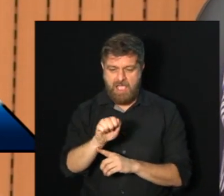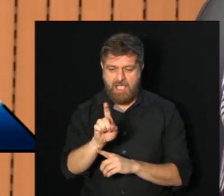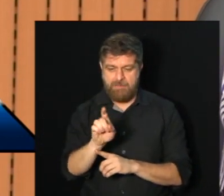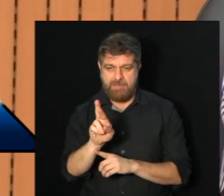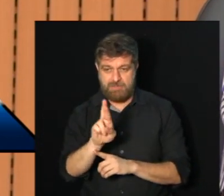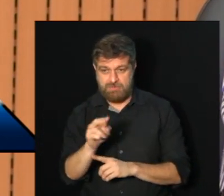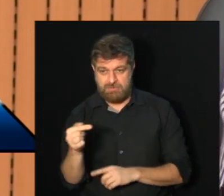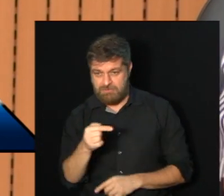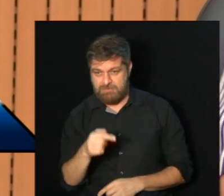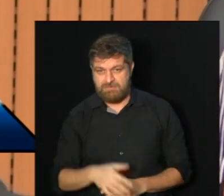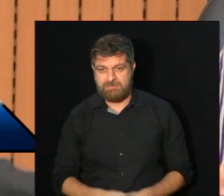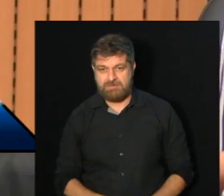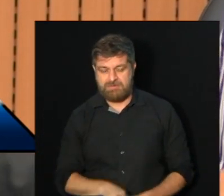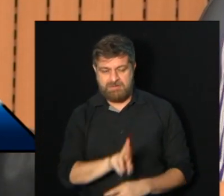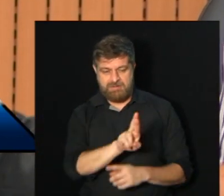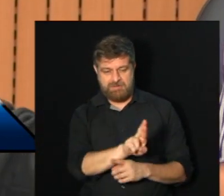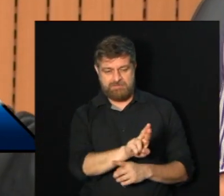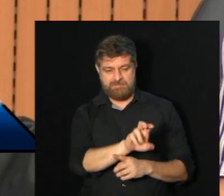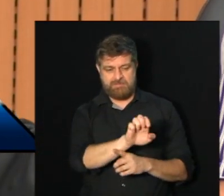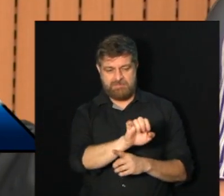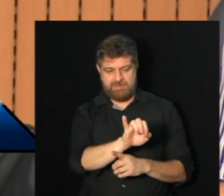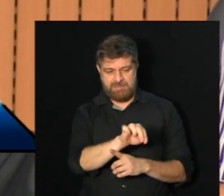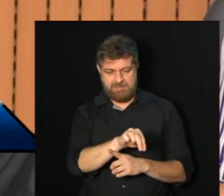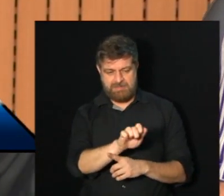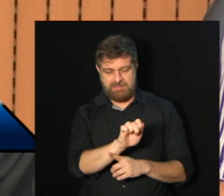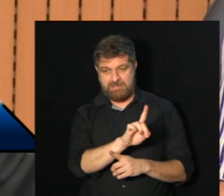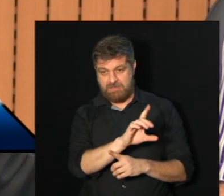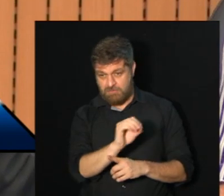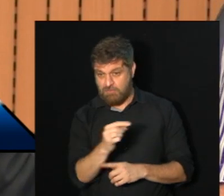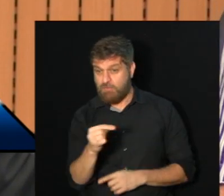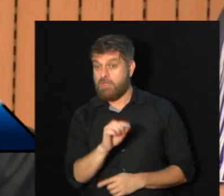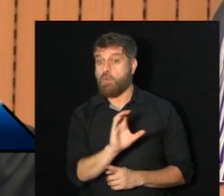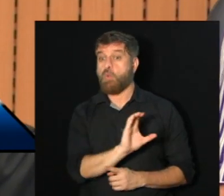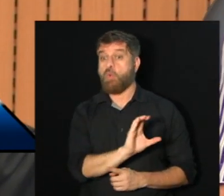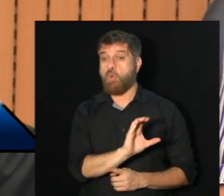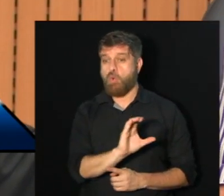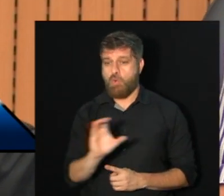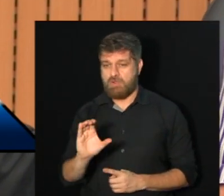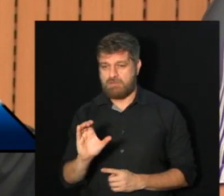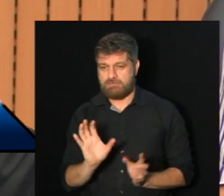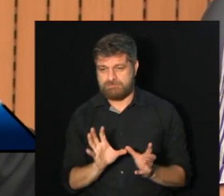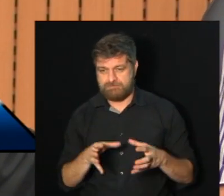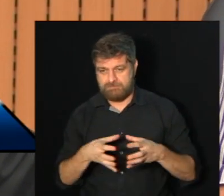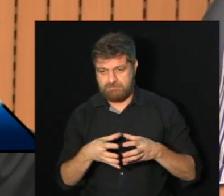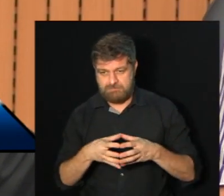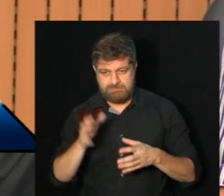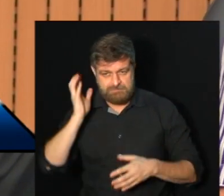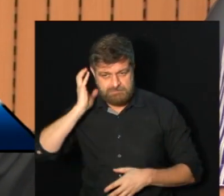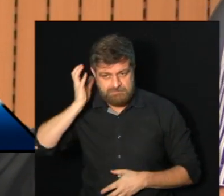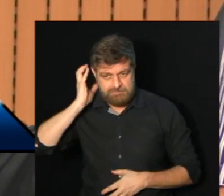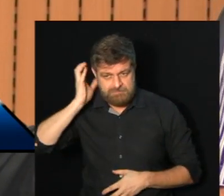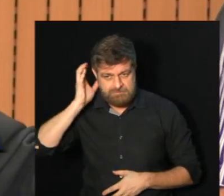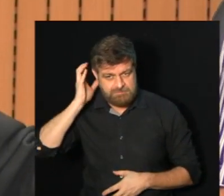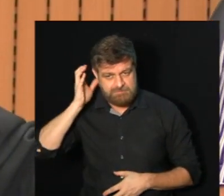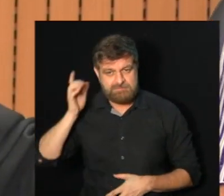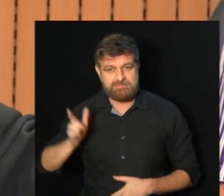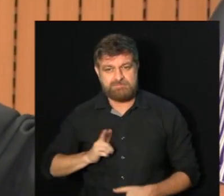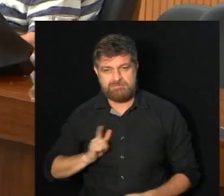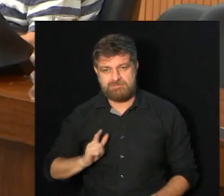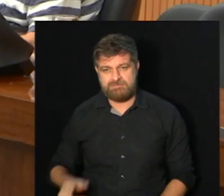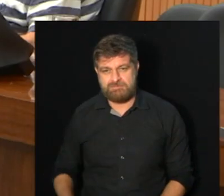Reinaldo Schneider, que além de radioamador, ele é coordenador do grupo de radioamadores que se